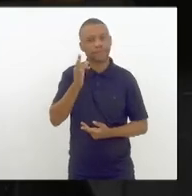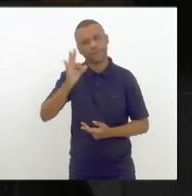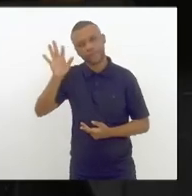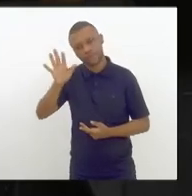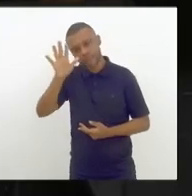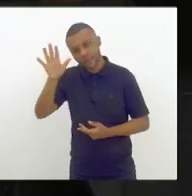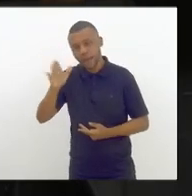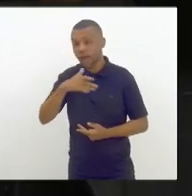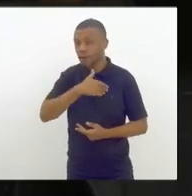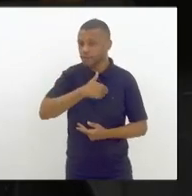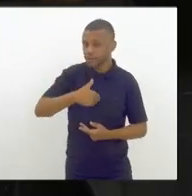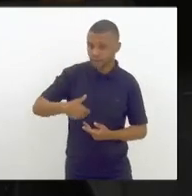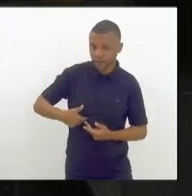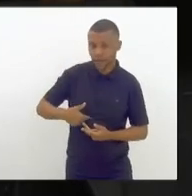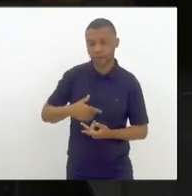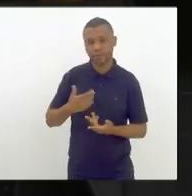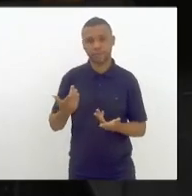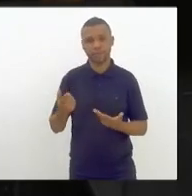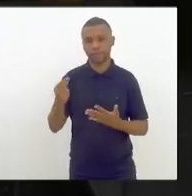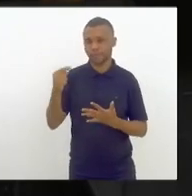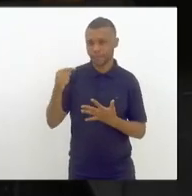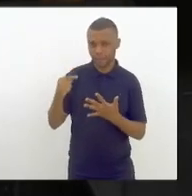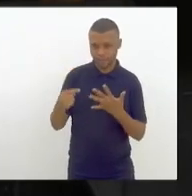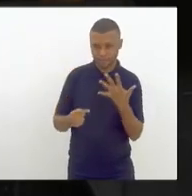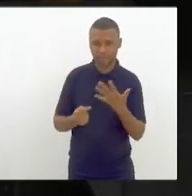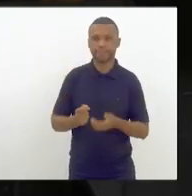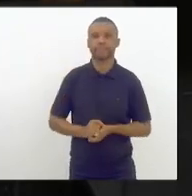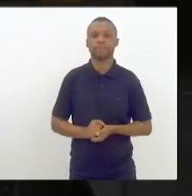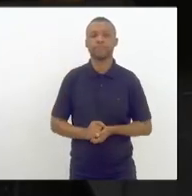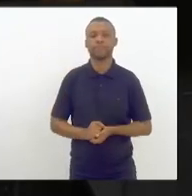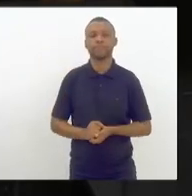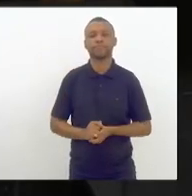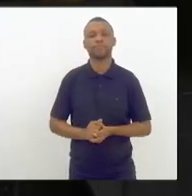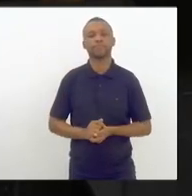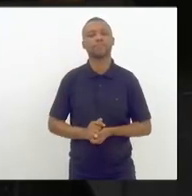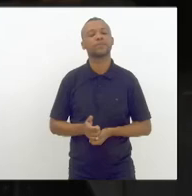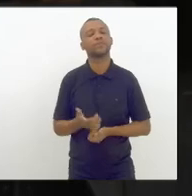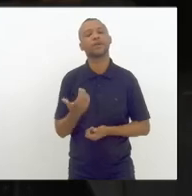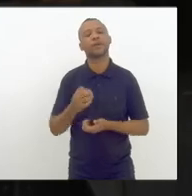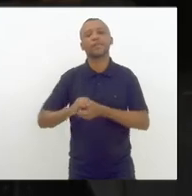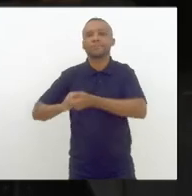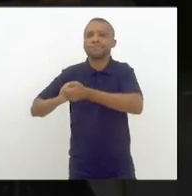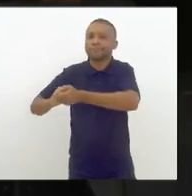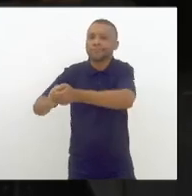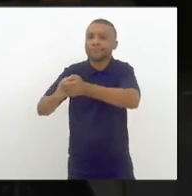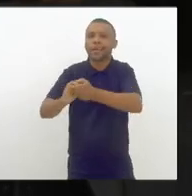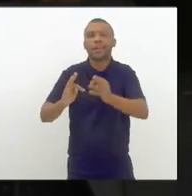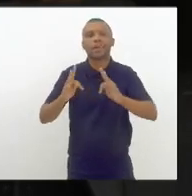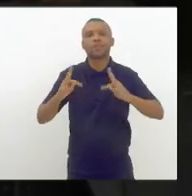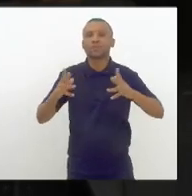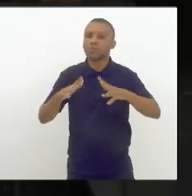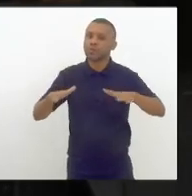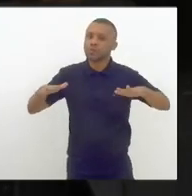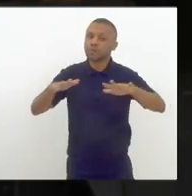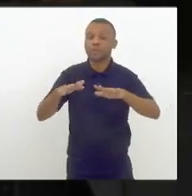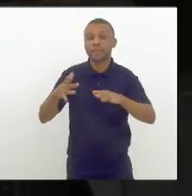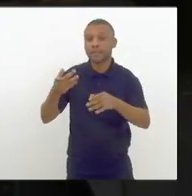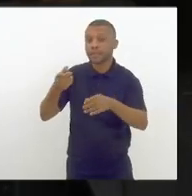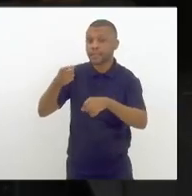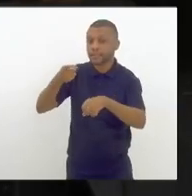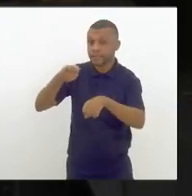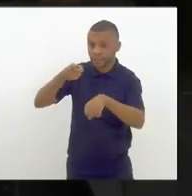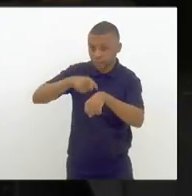cumprimentar todos aqueles que num processo democrático se